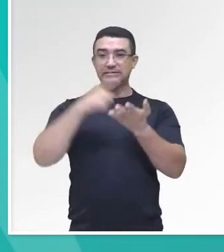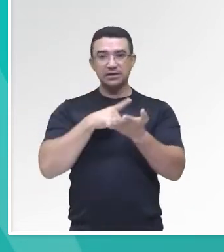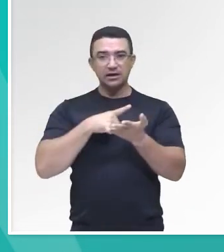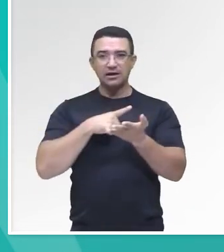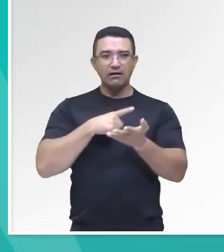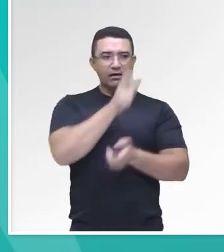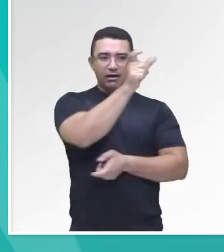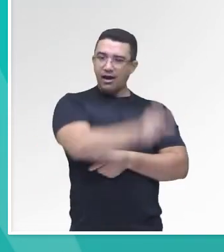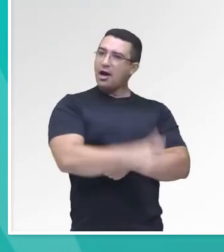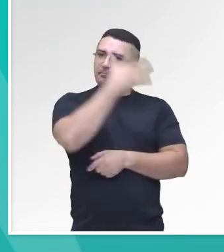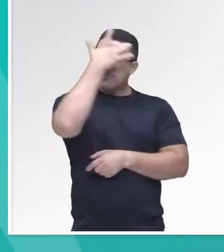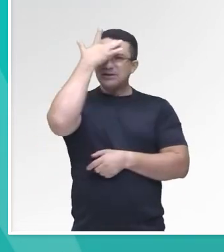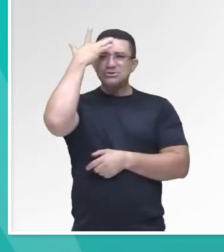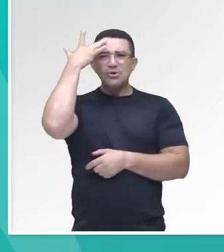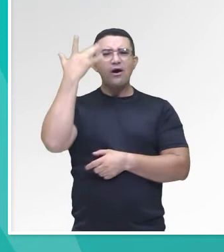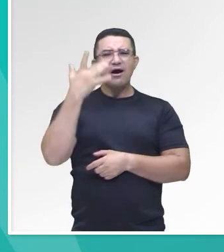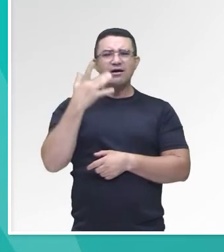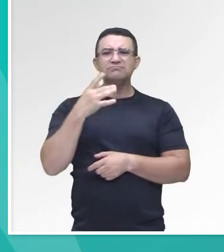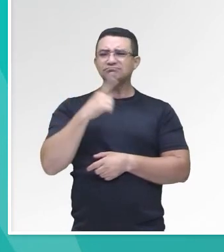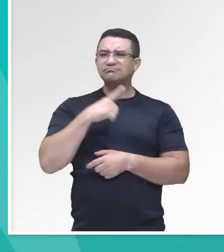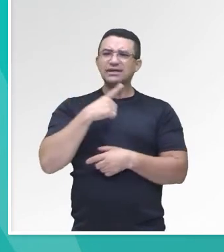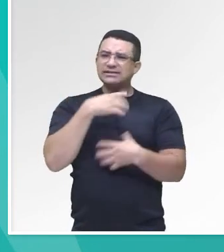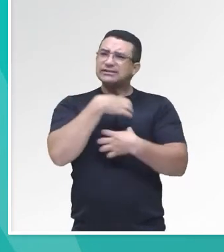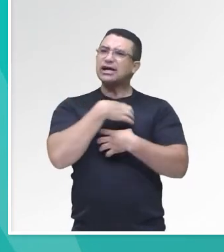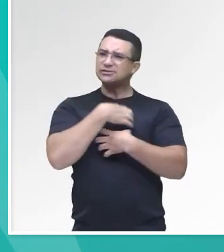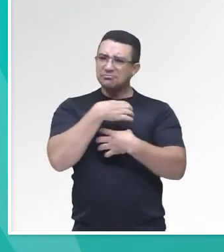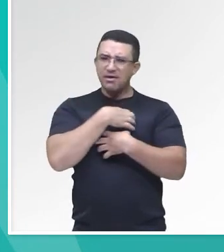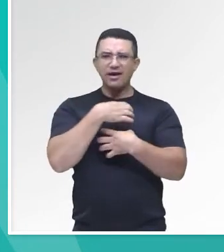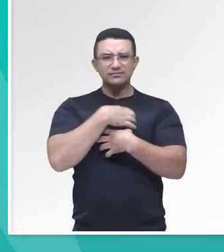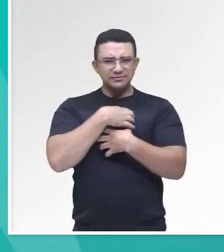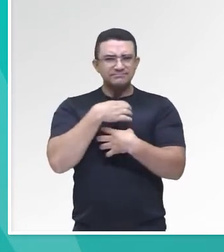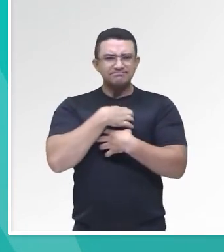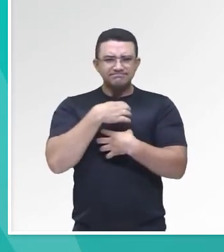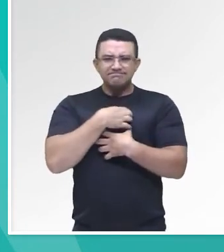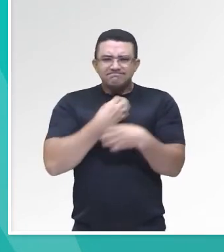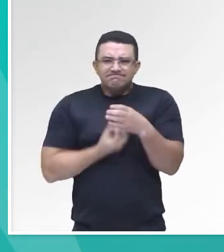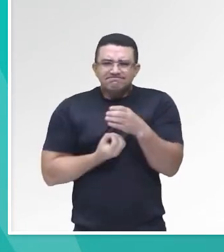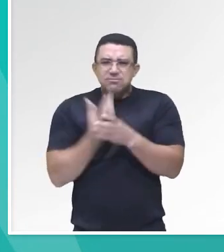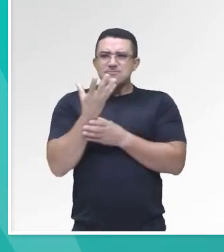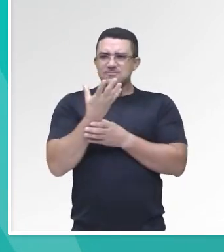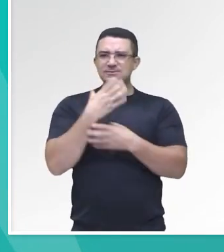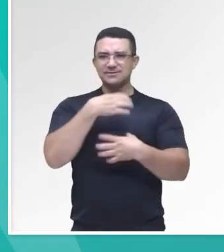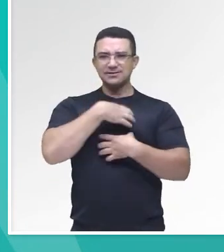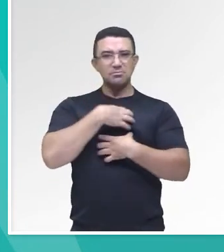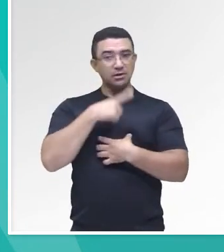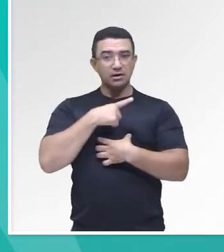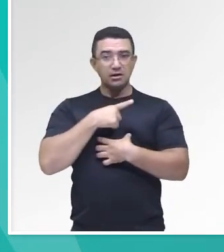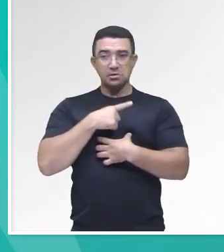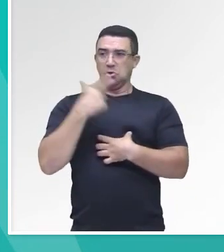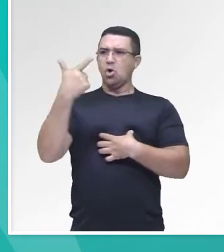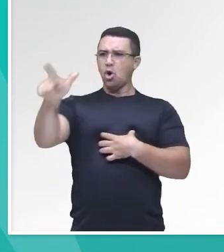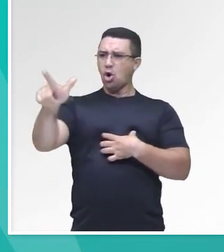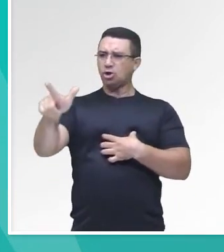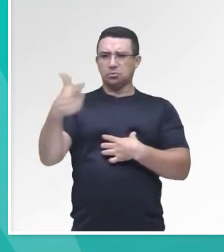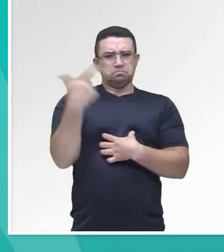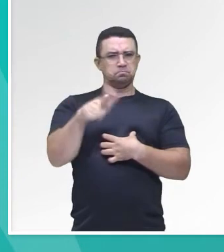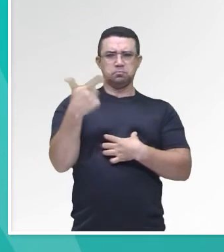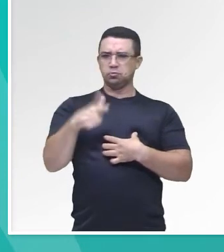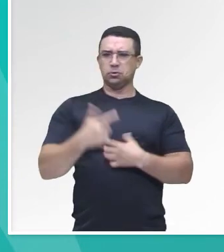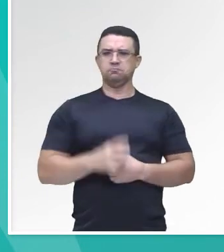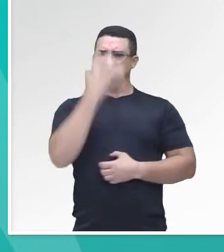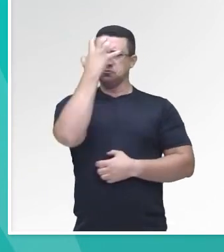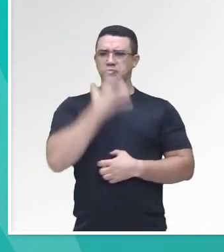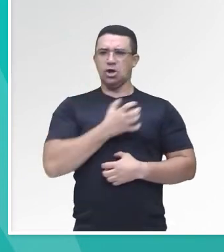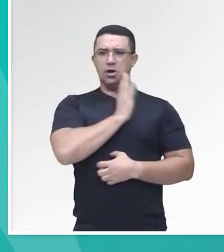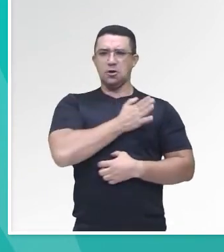considerada muito sensível, né? Os sentimentos são muito mais aflorados. E tem aquelas que não, né? Pode estar acontecendo o que tiver acontecendo, ela